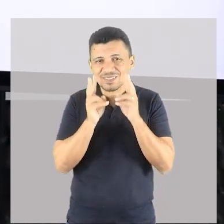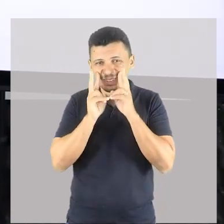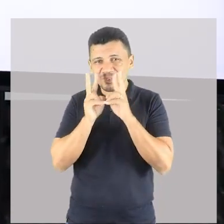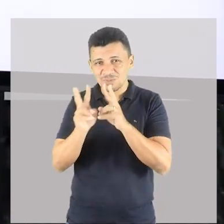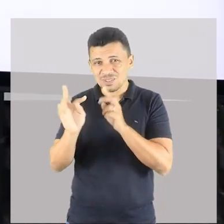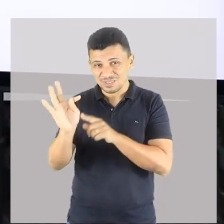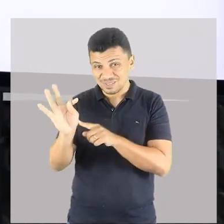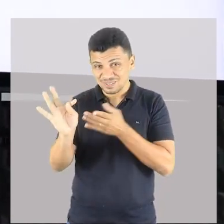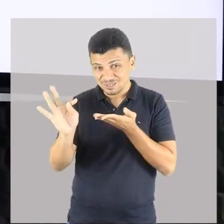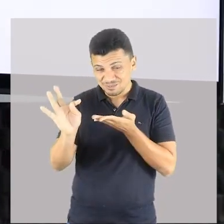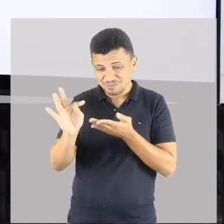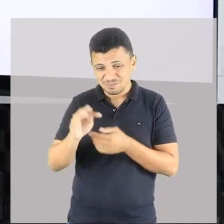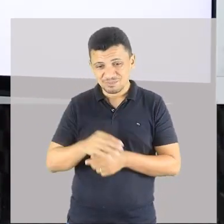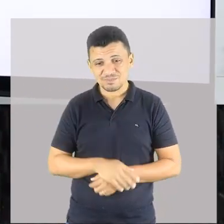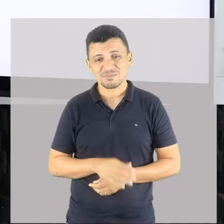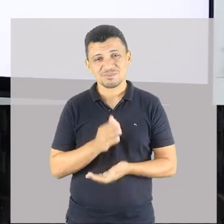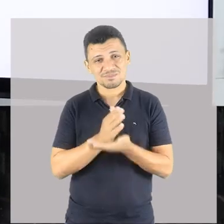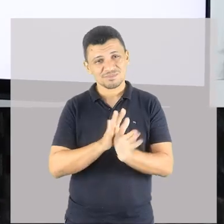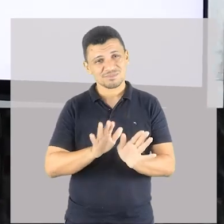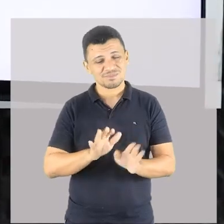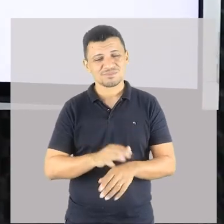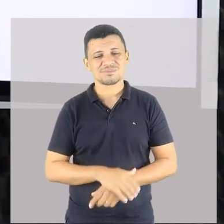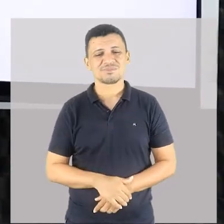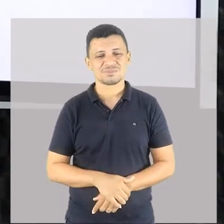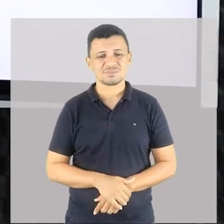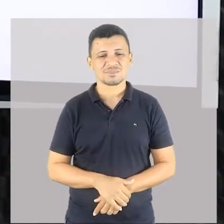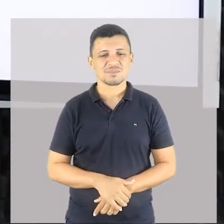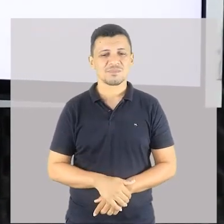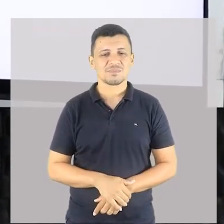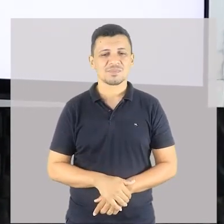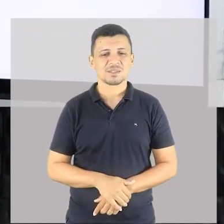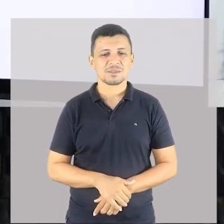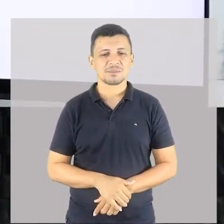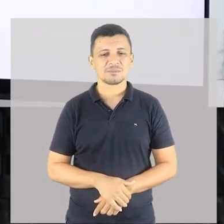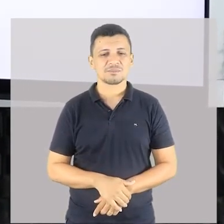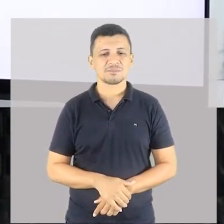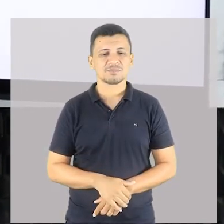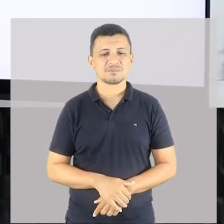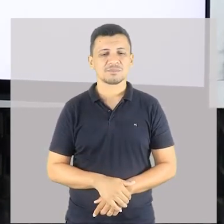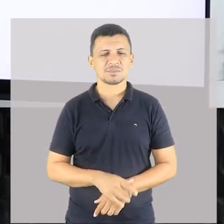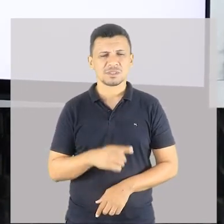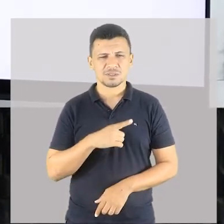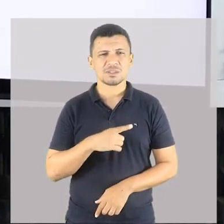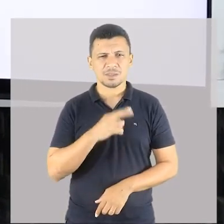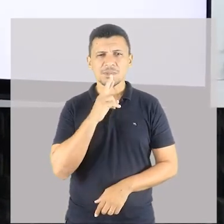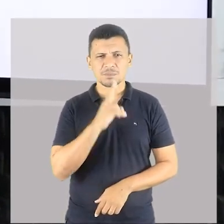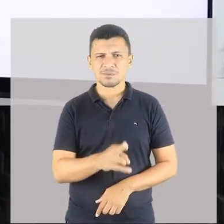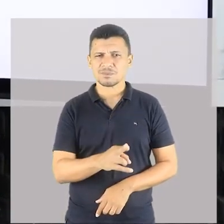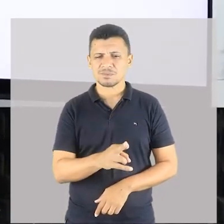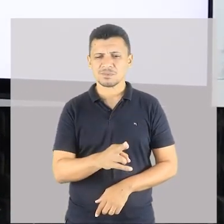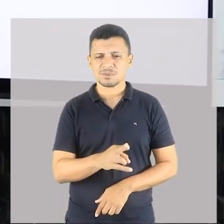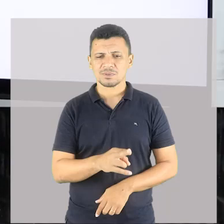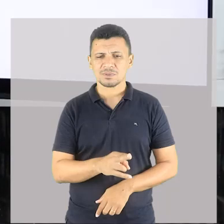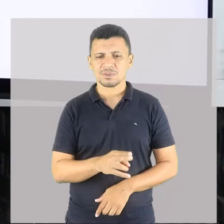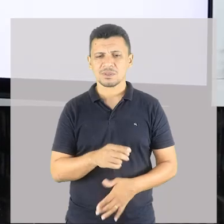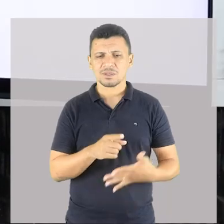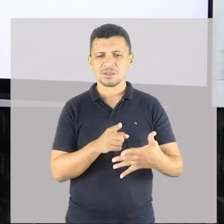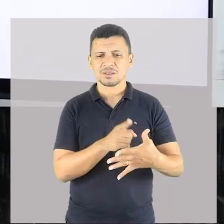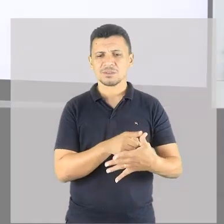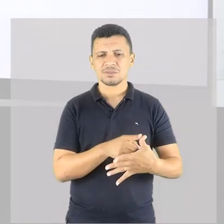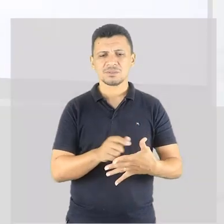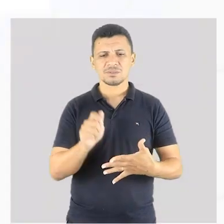Tesla? Pronto. 6 vezes 10 elevado a menos 5 teslas. Temos essa resposta e tem a letra A. Será que